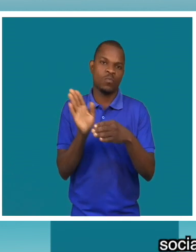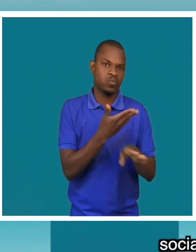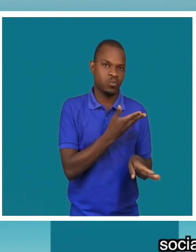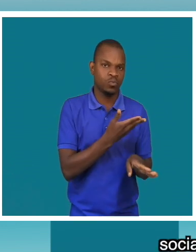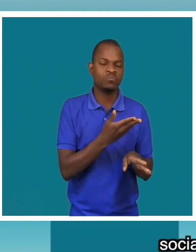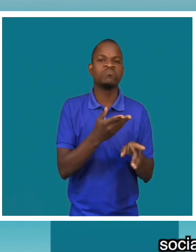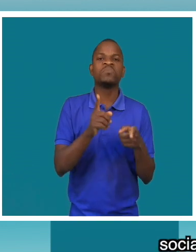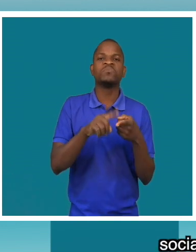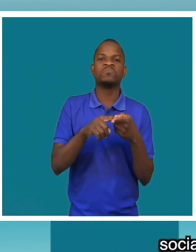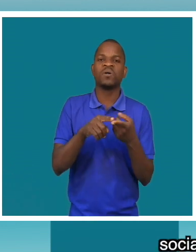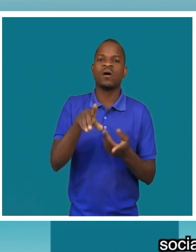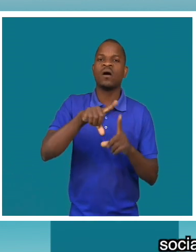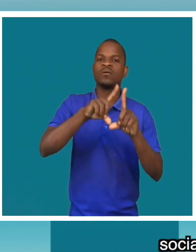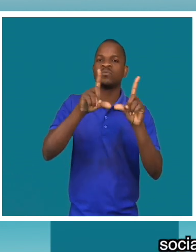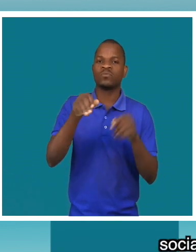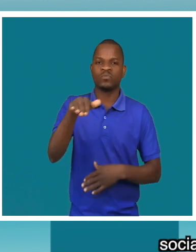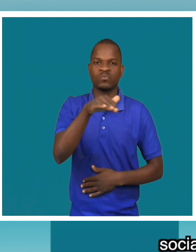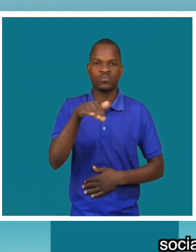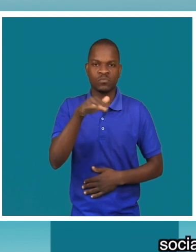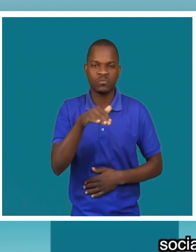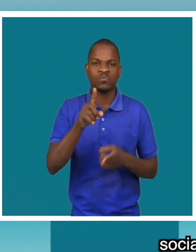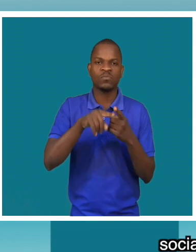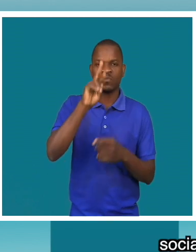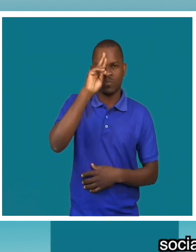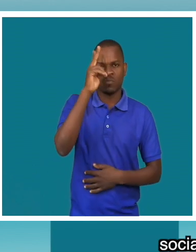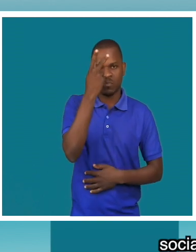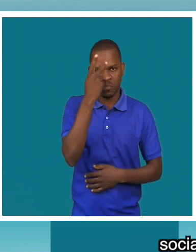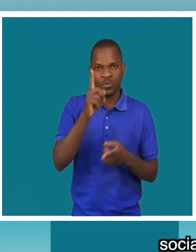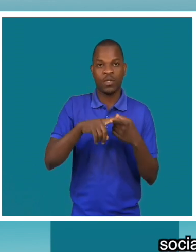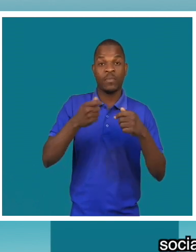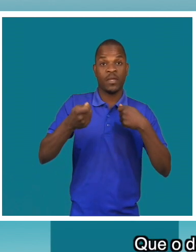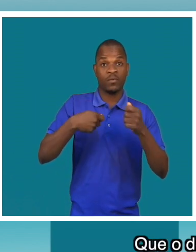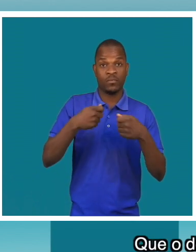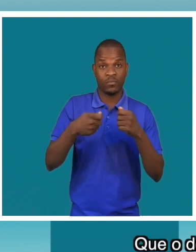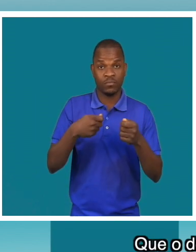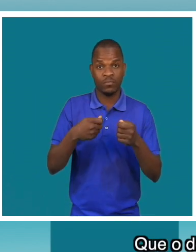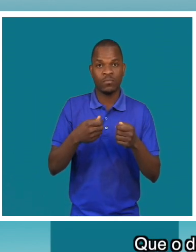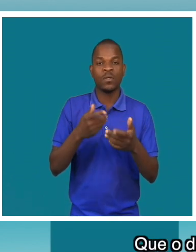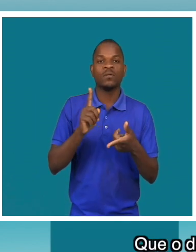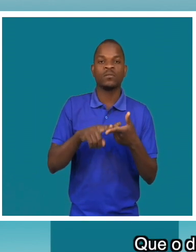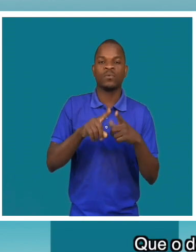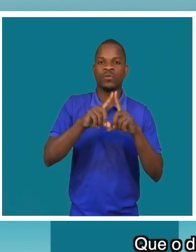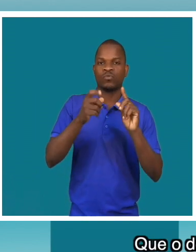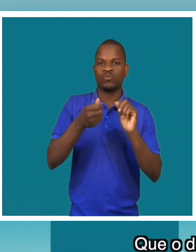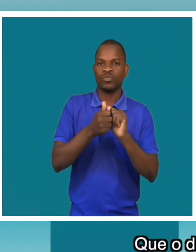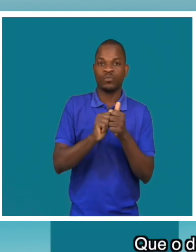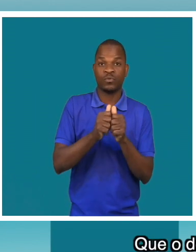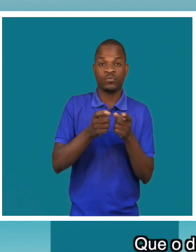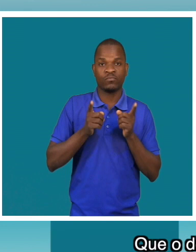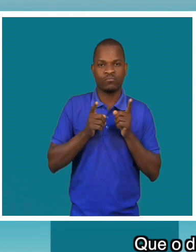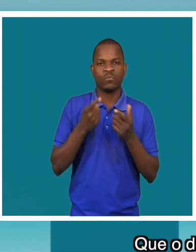sociais de atitudes e econômicas que o desporto feminino